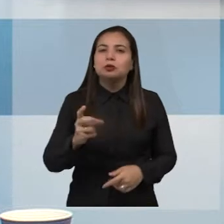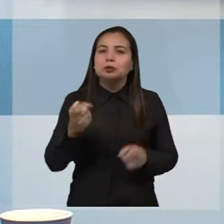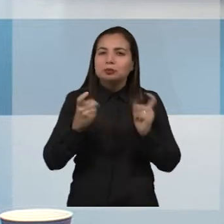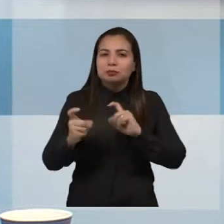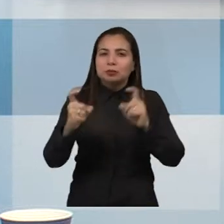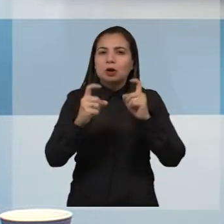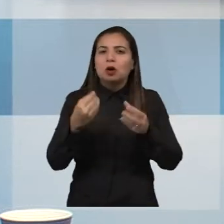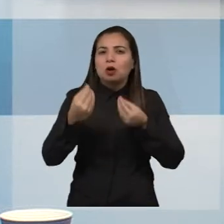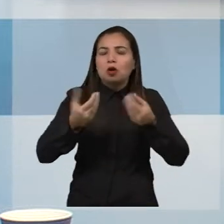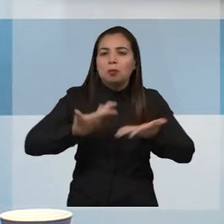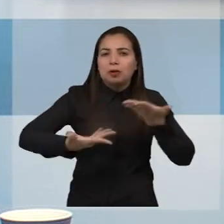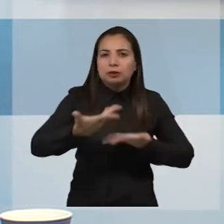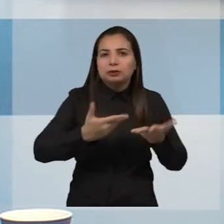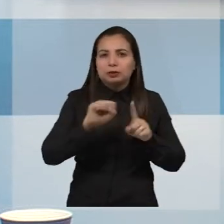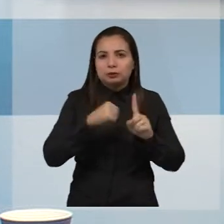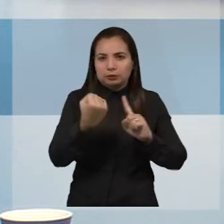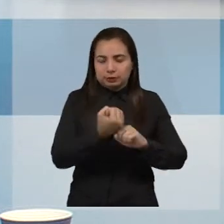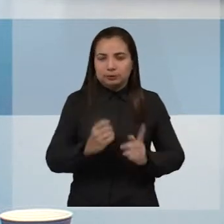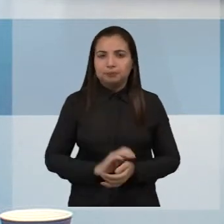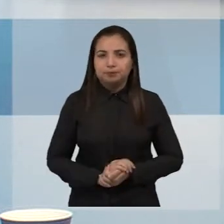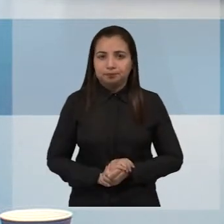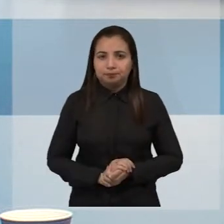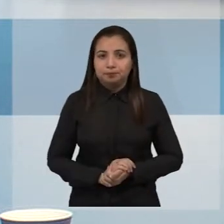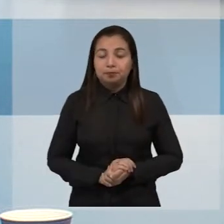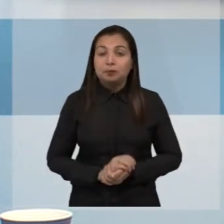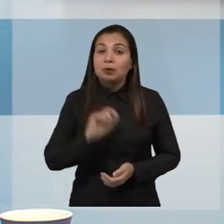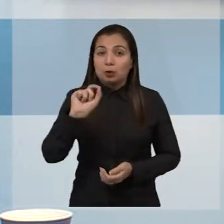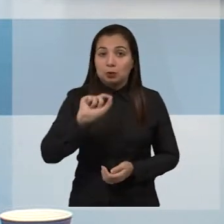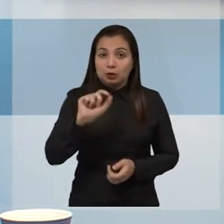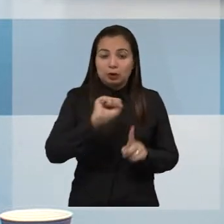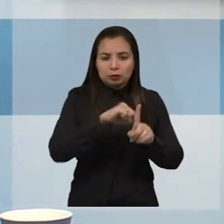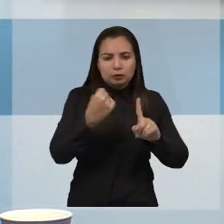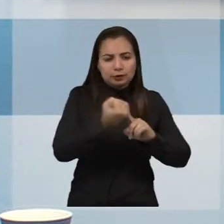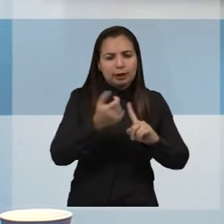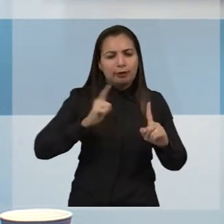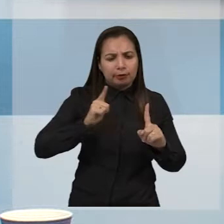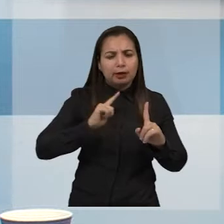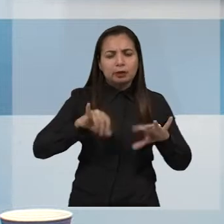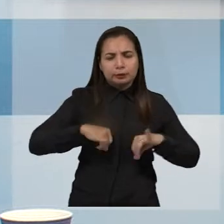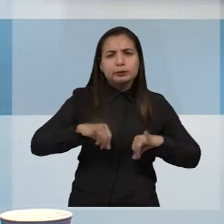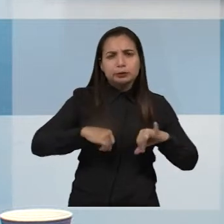perspectiva agora da participação da sociedade. Essa que, ao mesmo tempo, é vítima